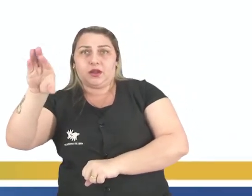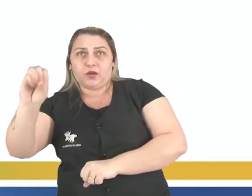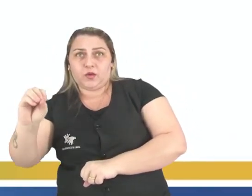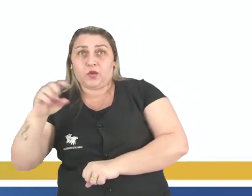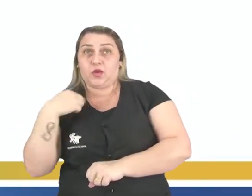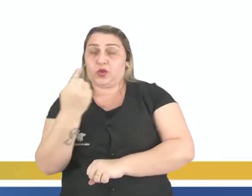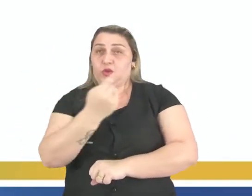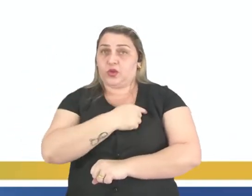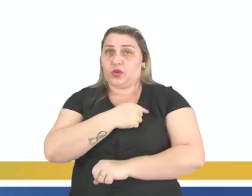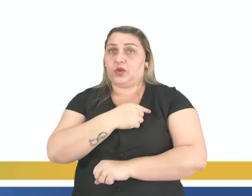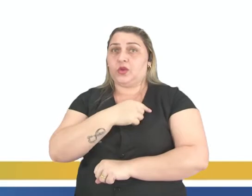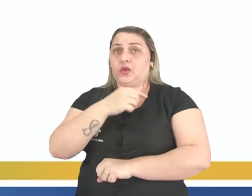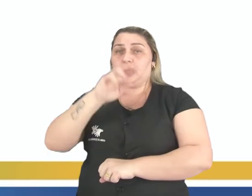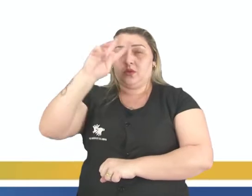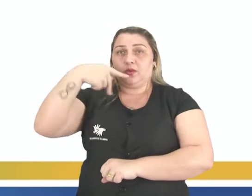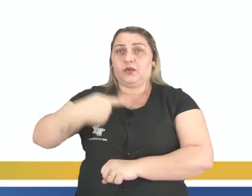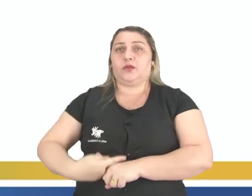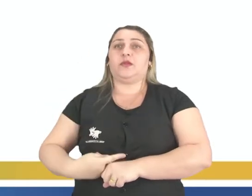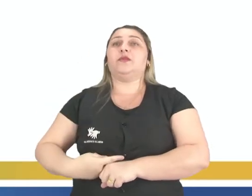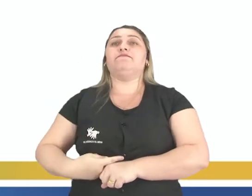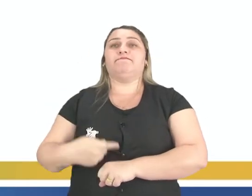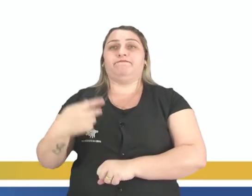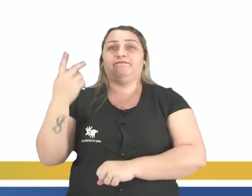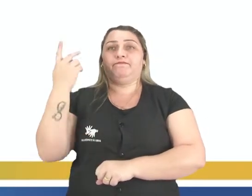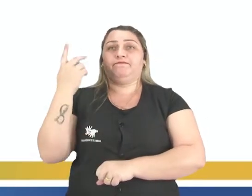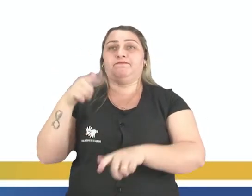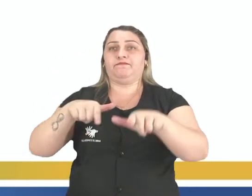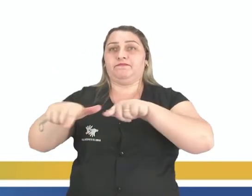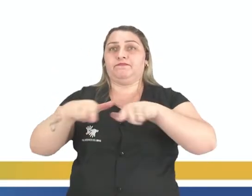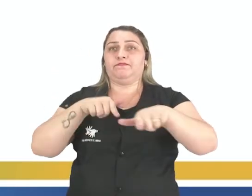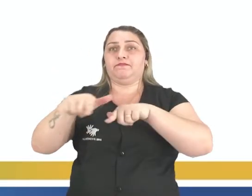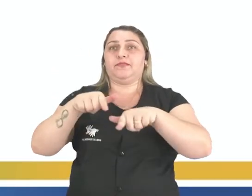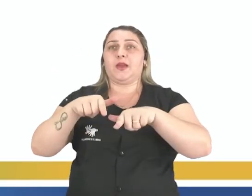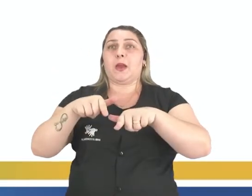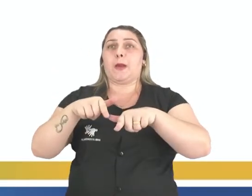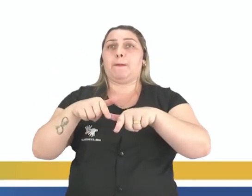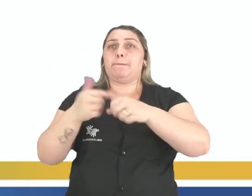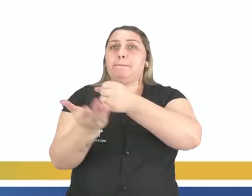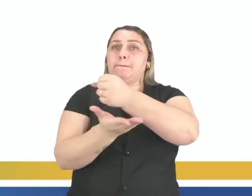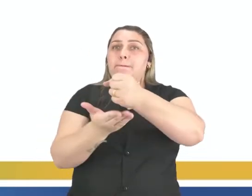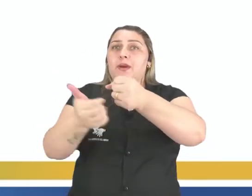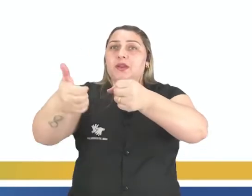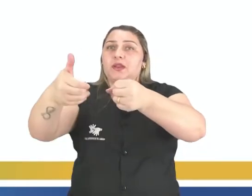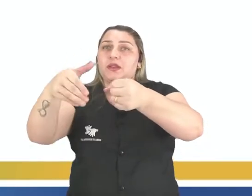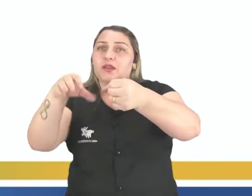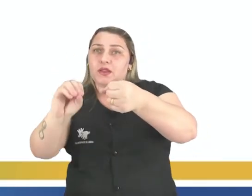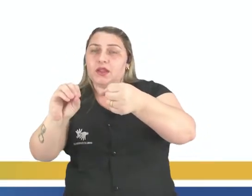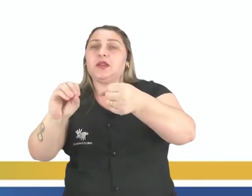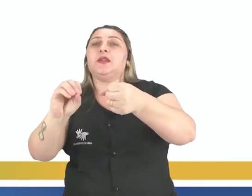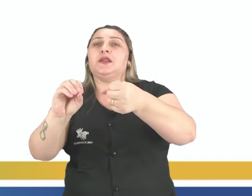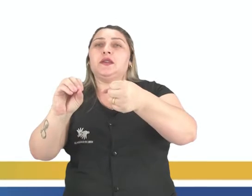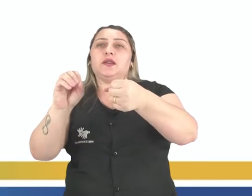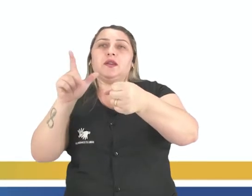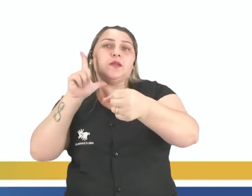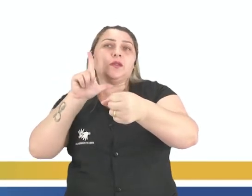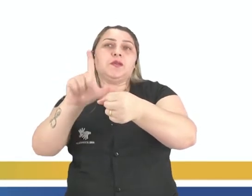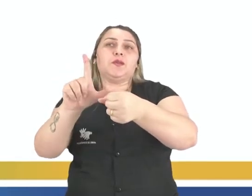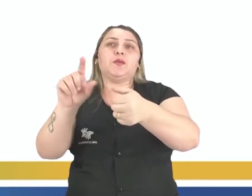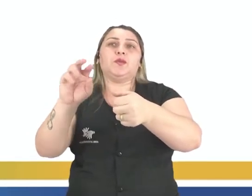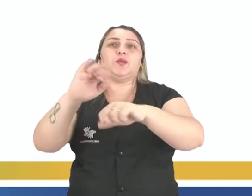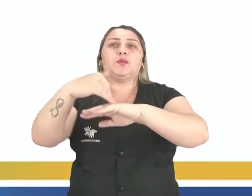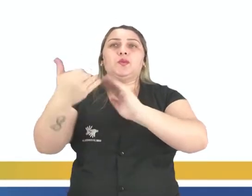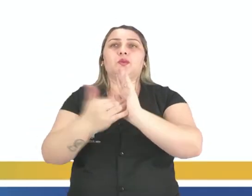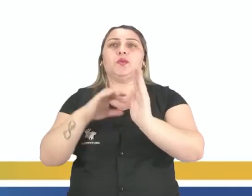binário. A gente, nós seres humanos, naturalmente trabalhamos no sistema de base decimal. A gente utiliza 10 símbolos para construir todos os